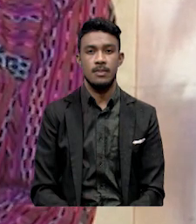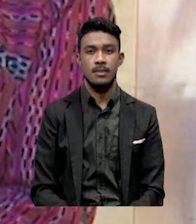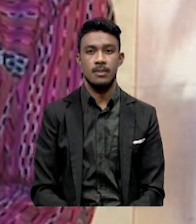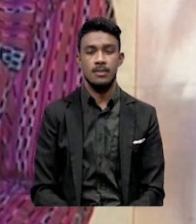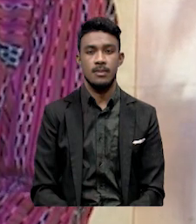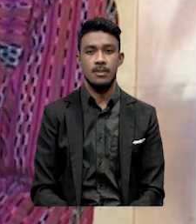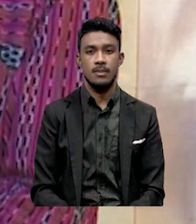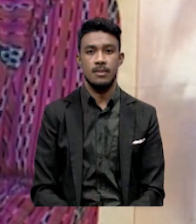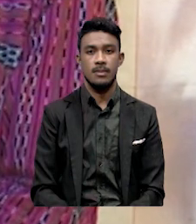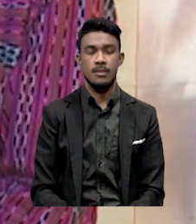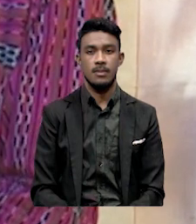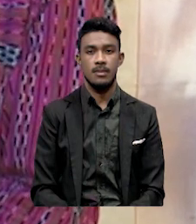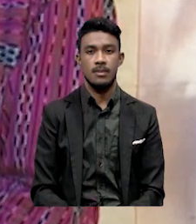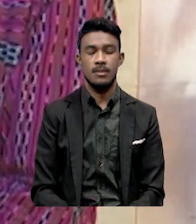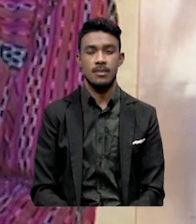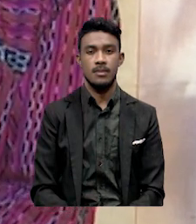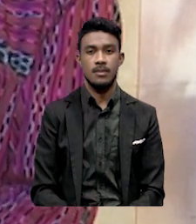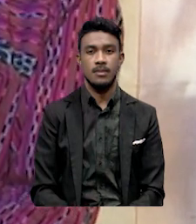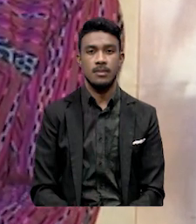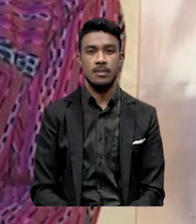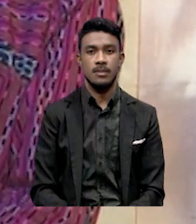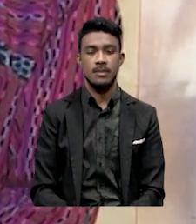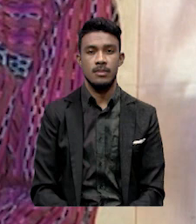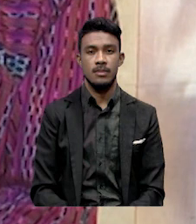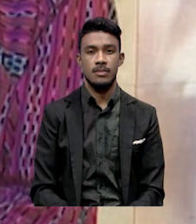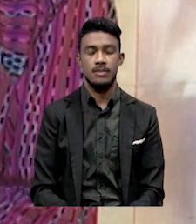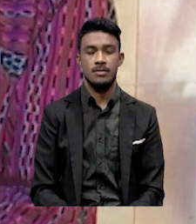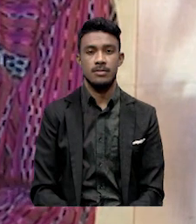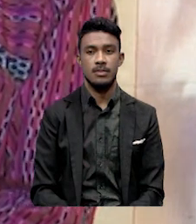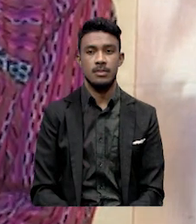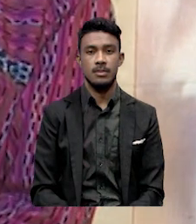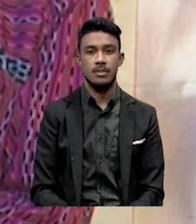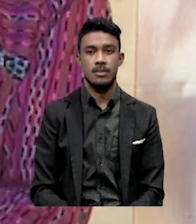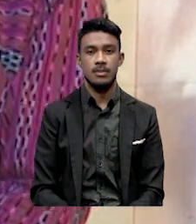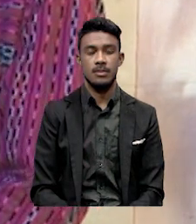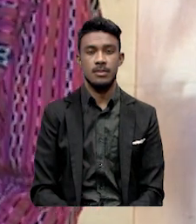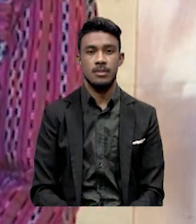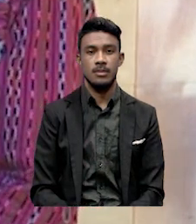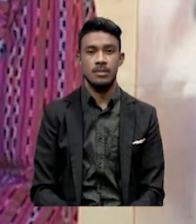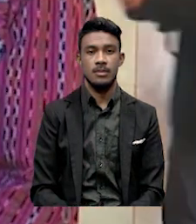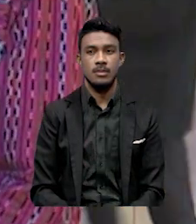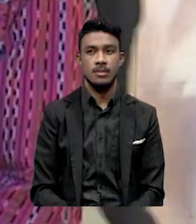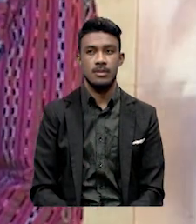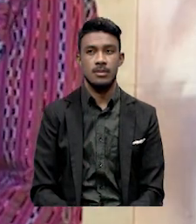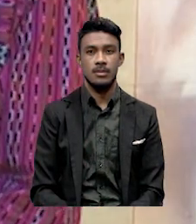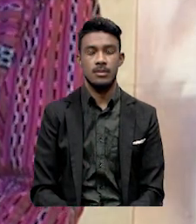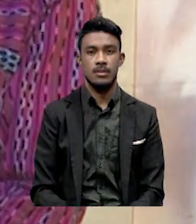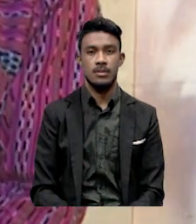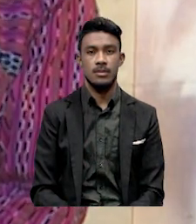tocamos em questões substanciais de interesse comum, como a língua portuguesa, que tem